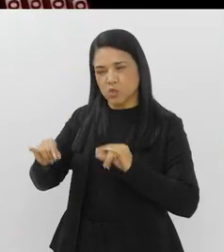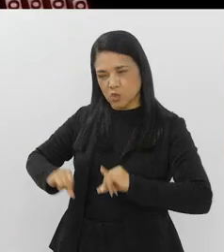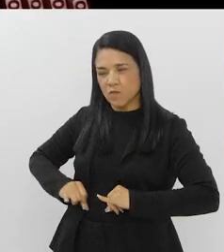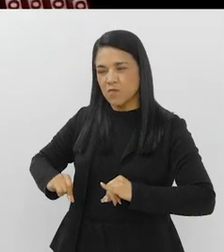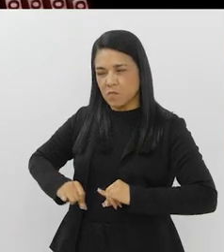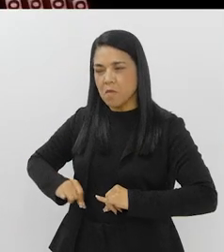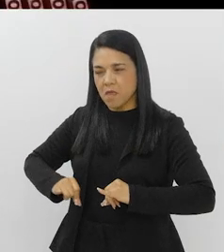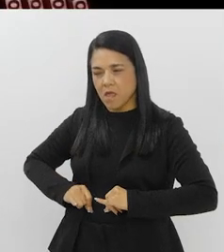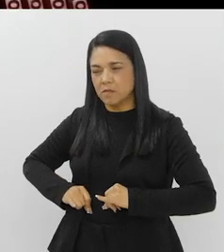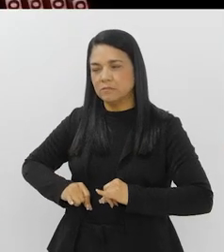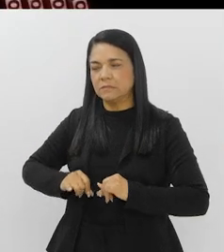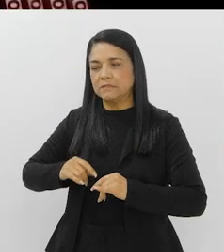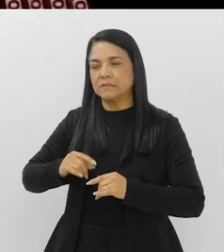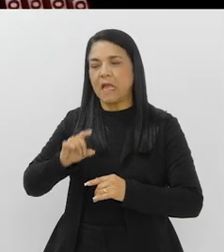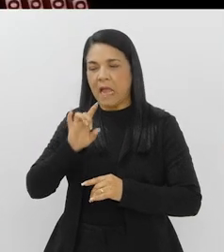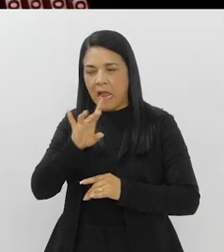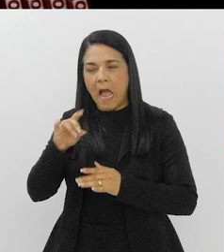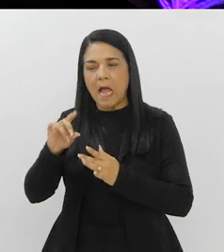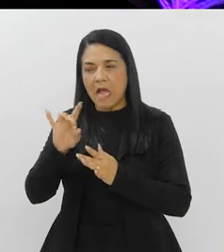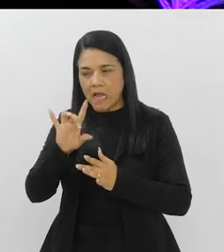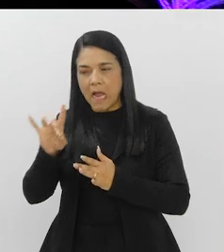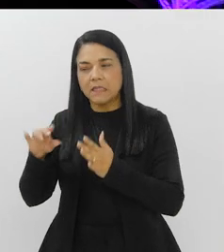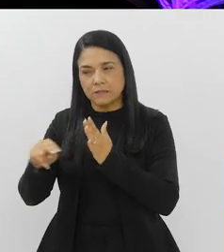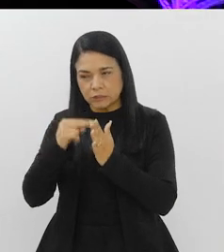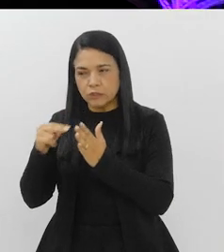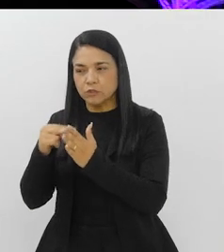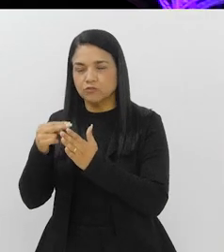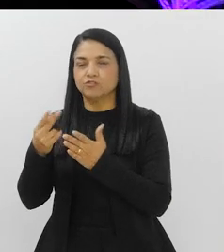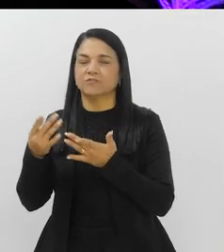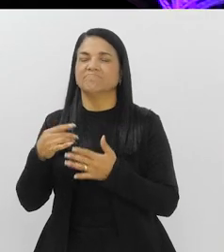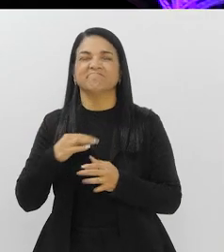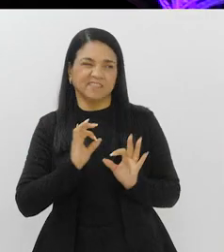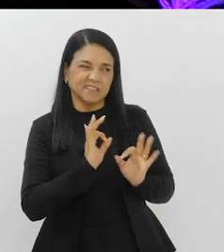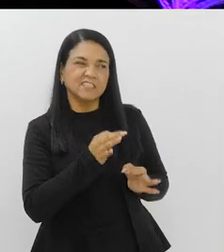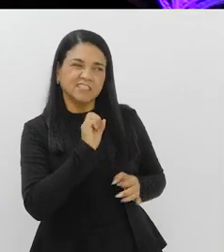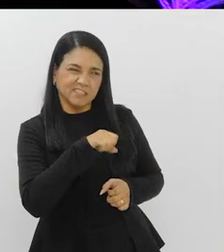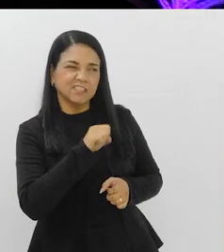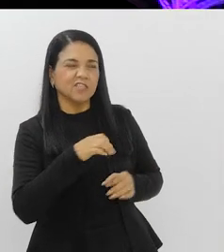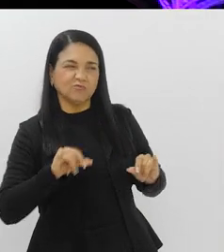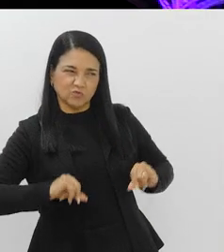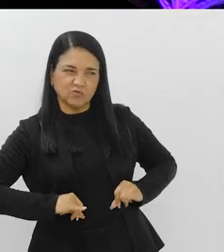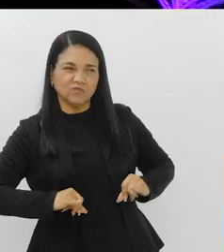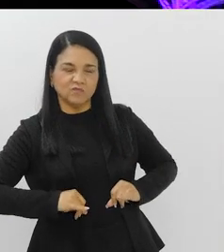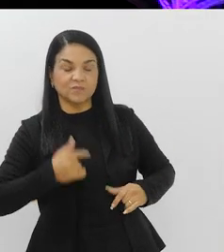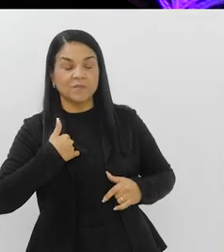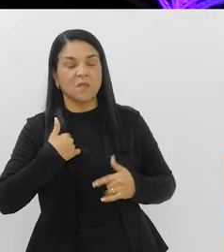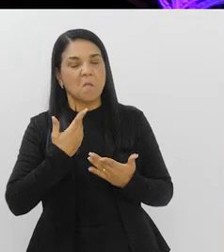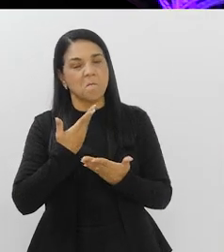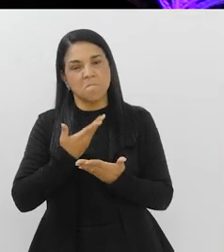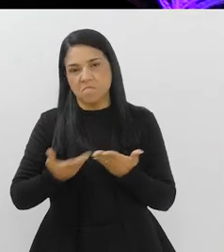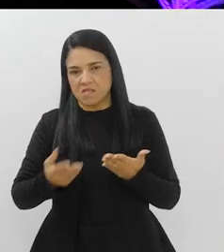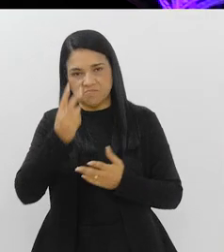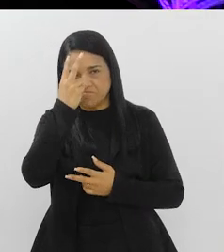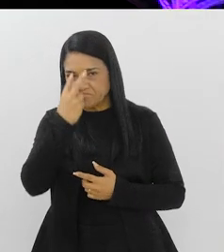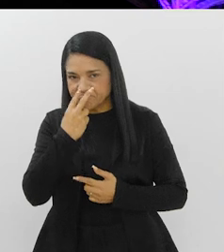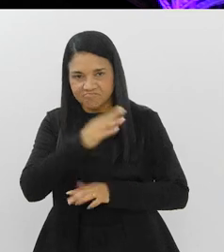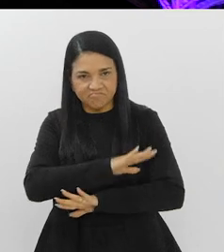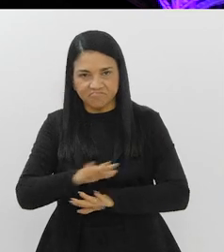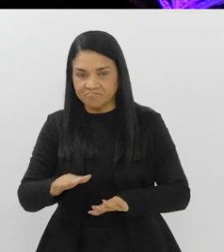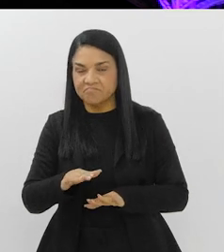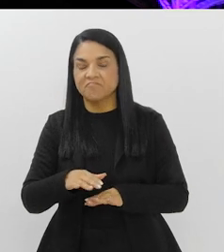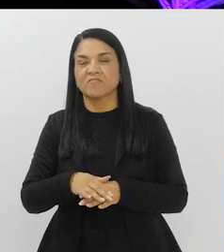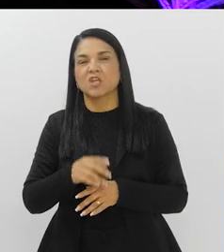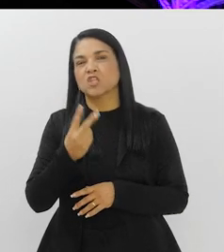causando a você né Cada processo cirúrgico prov provavelmente provavelmente E aí eu acabei perdendo totalmente a